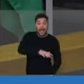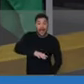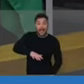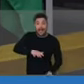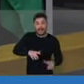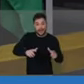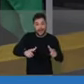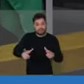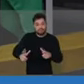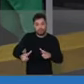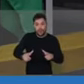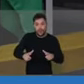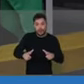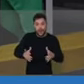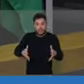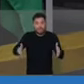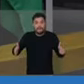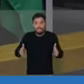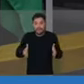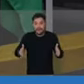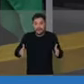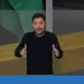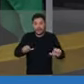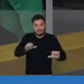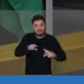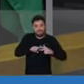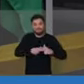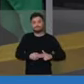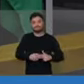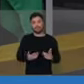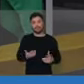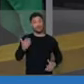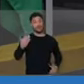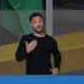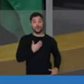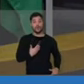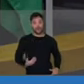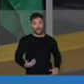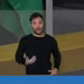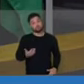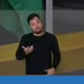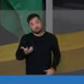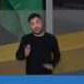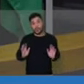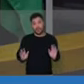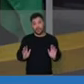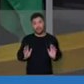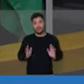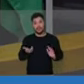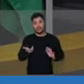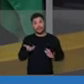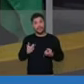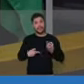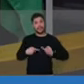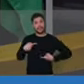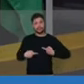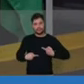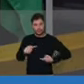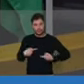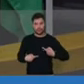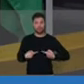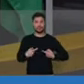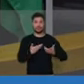essa linha vermelha que possa ser revista o governo se mostrou pronto quer trazer isso para o